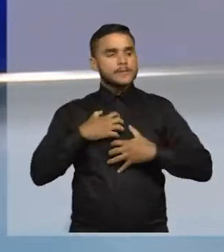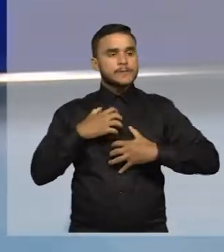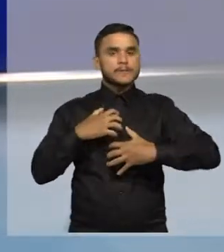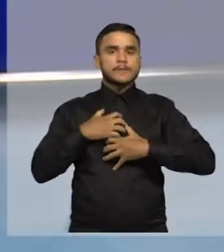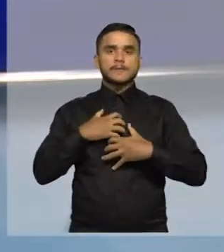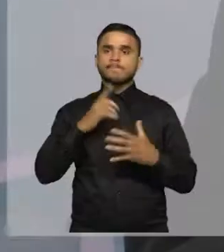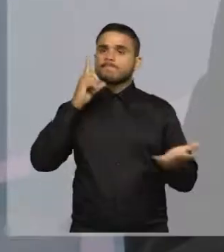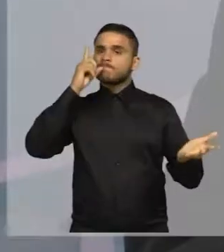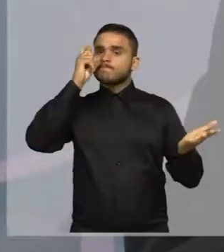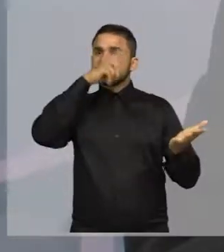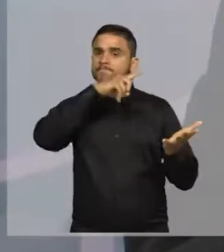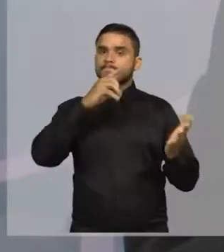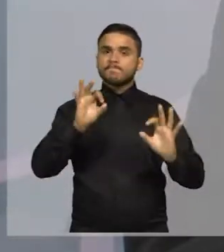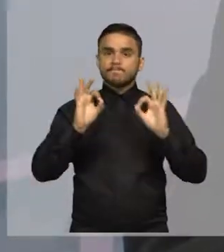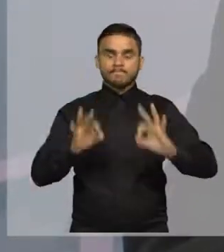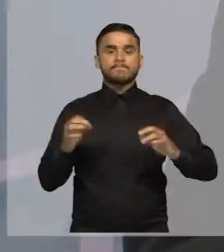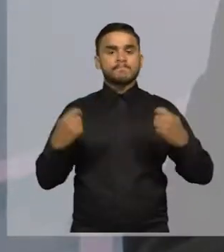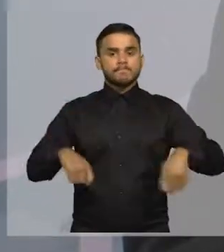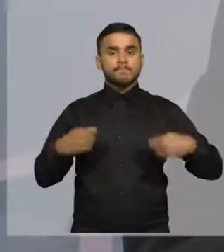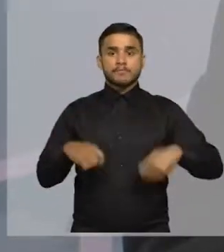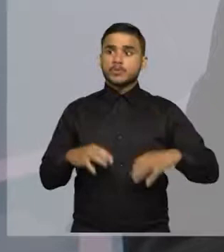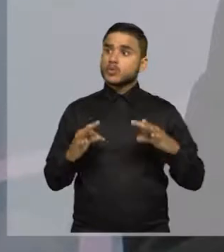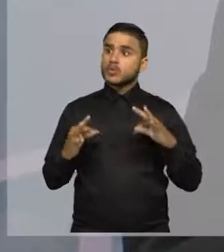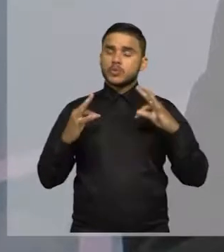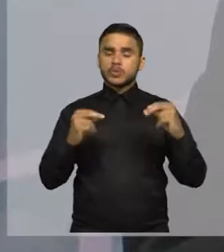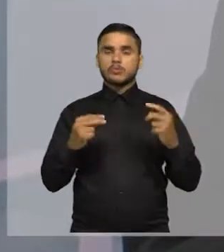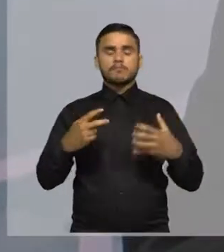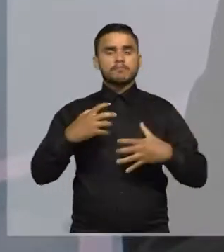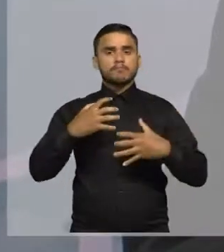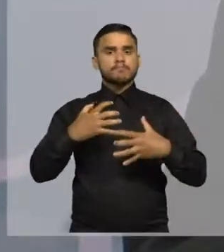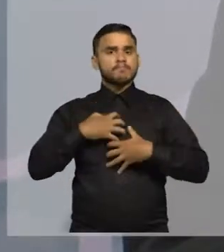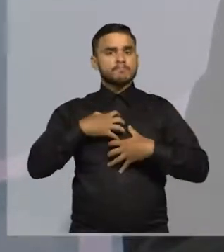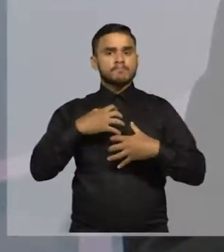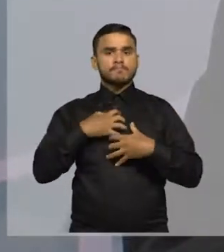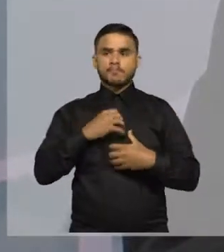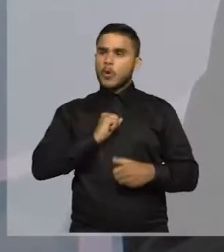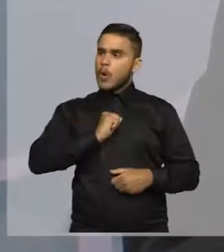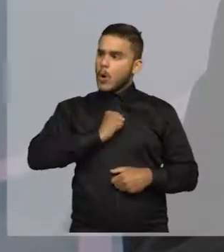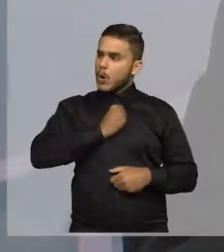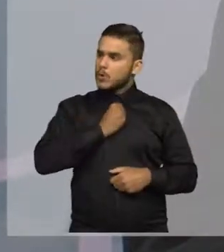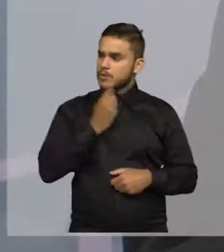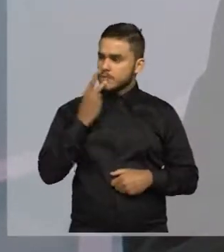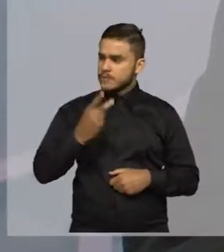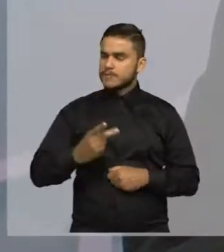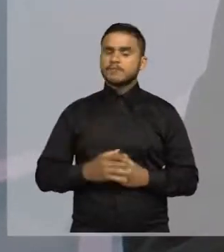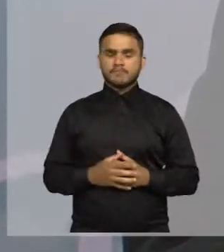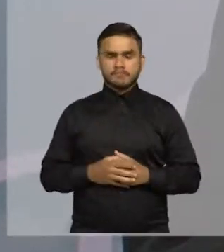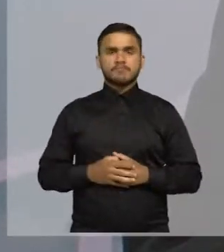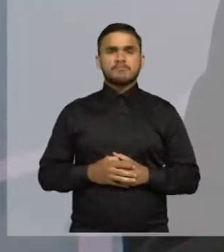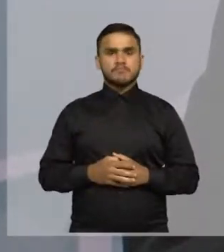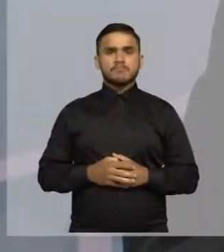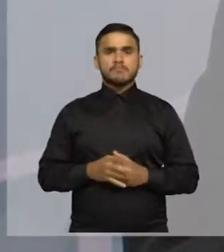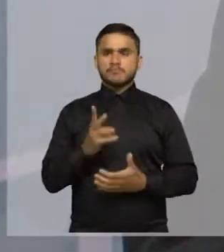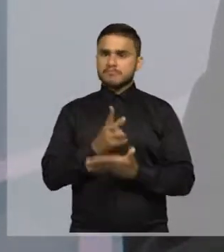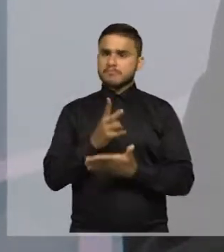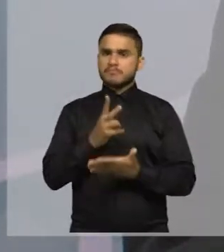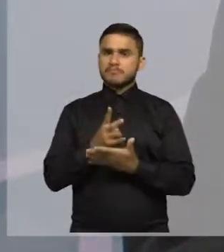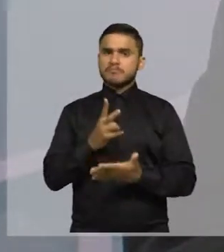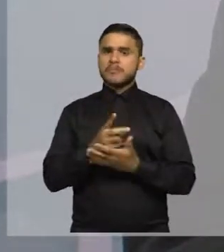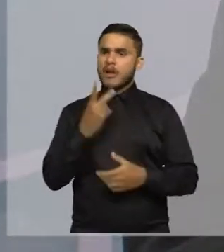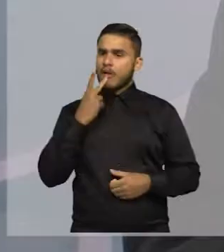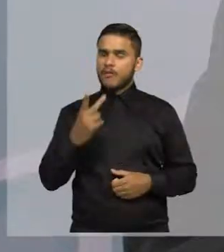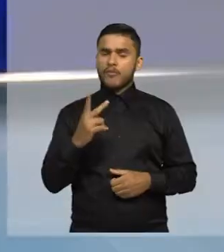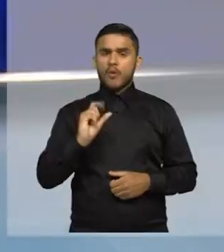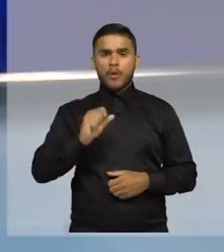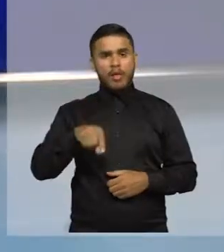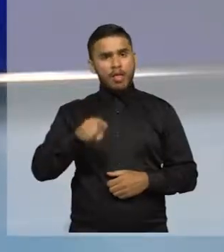que possam ser nutrido pela humanidade, que é o ódio, sobretudo, e ainda o mal